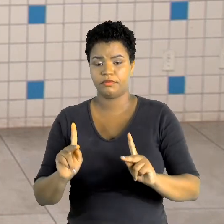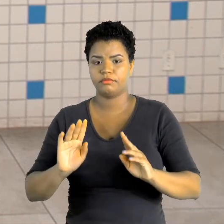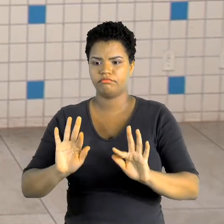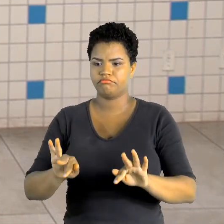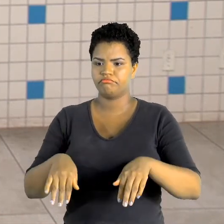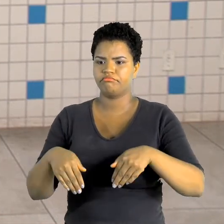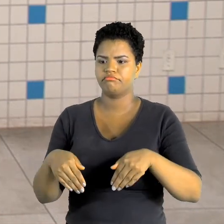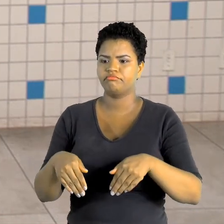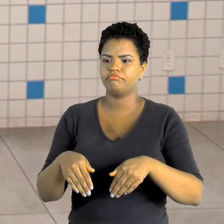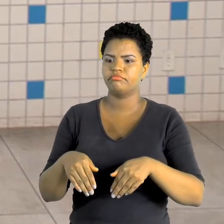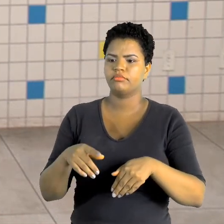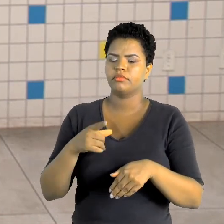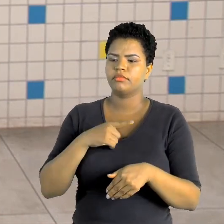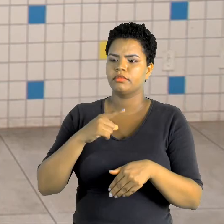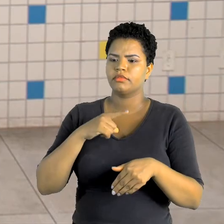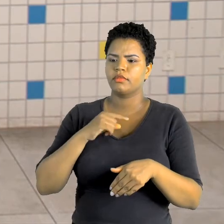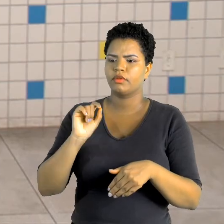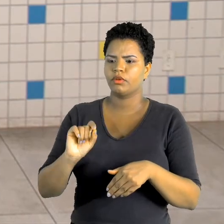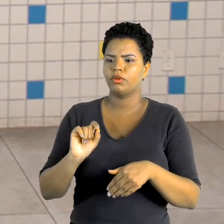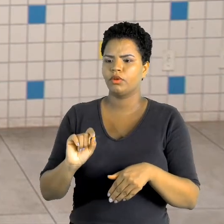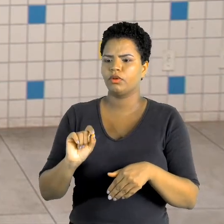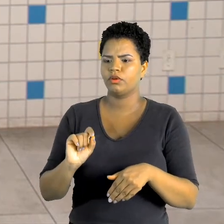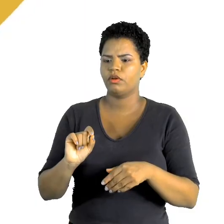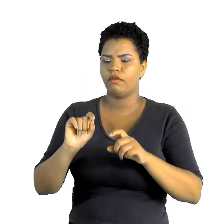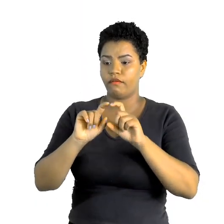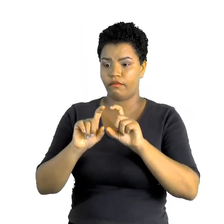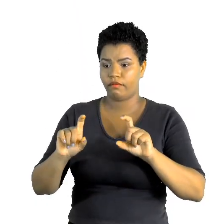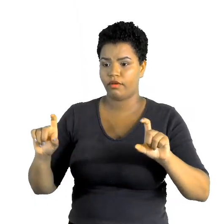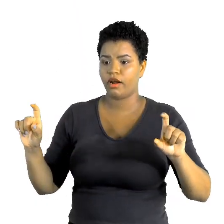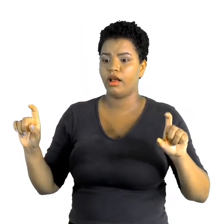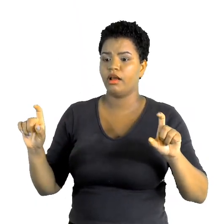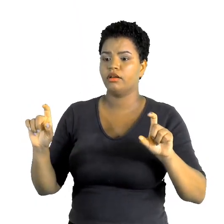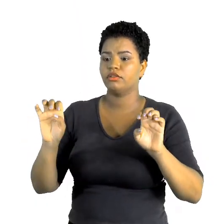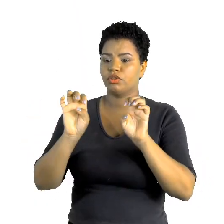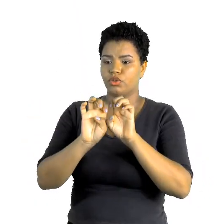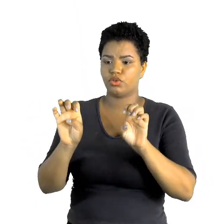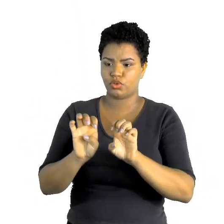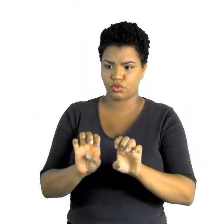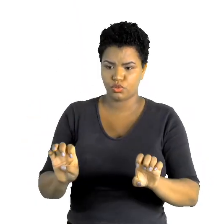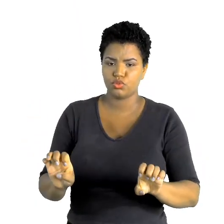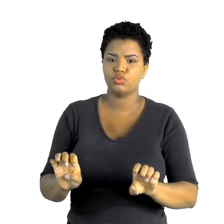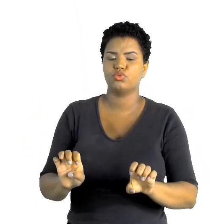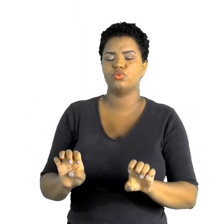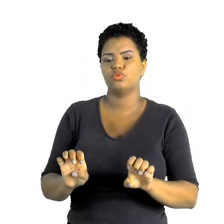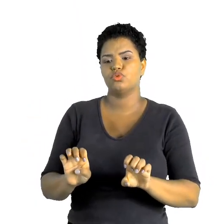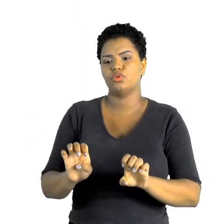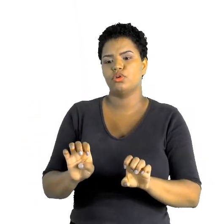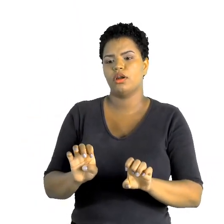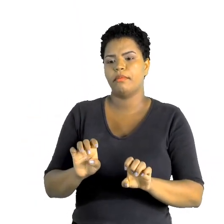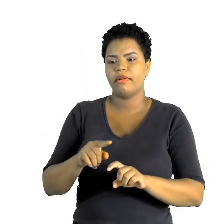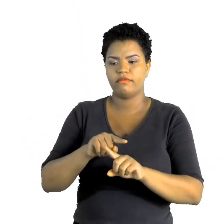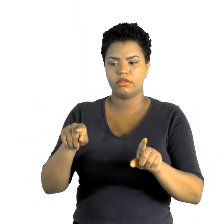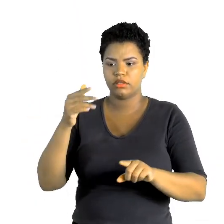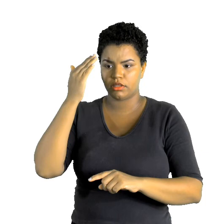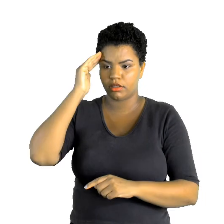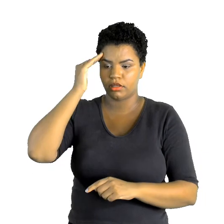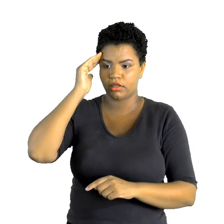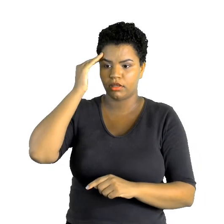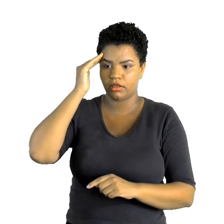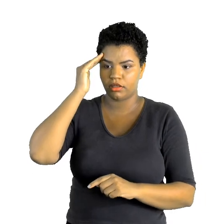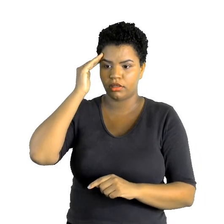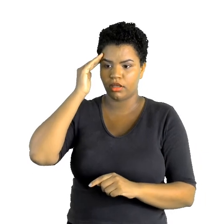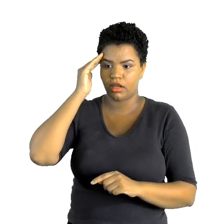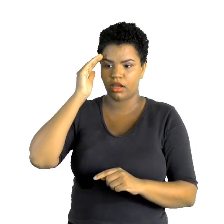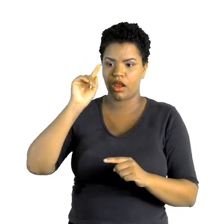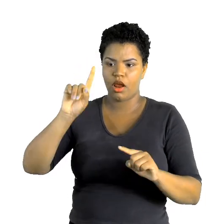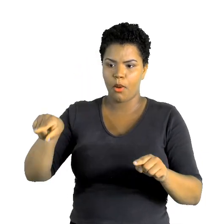só a nossa comic strip, que é uma frase, né, a estruturação, digamos, de uma frase, para você entender aí a